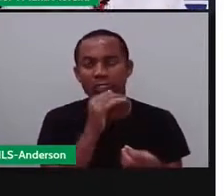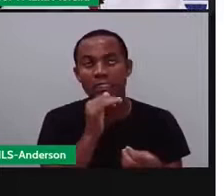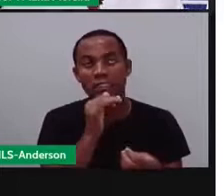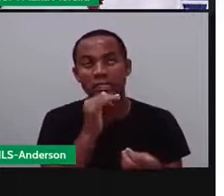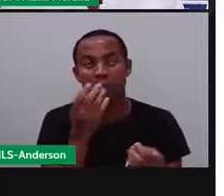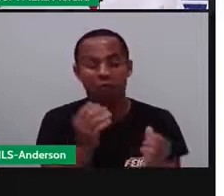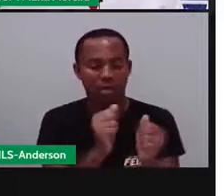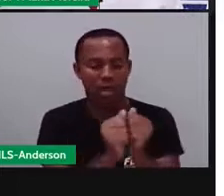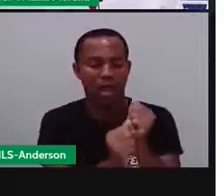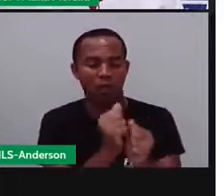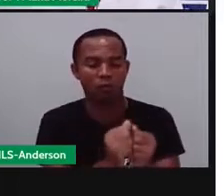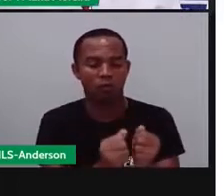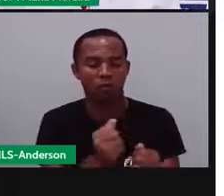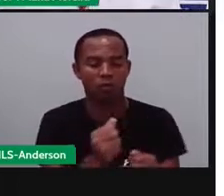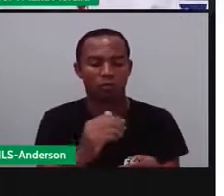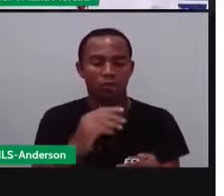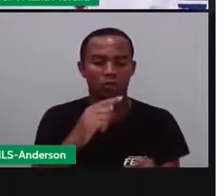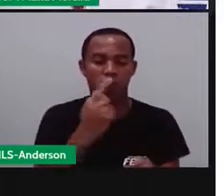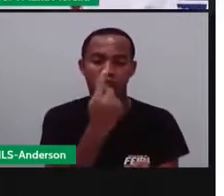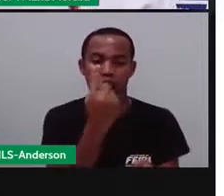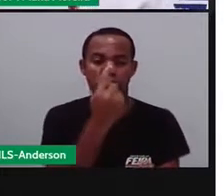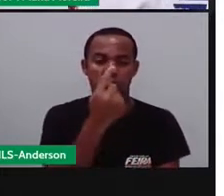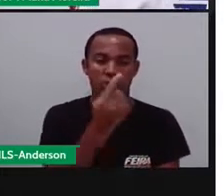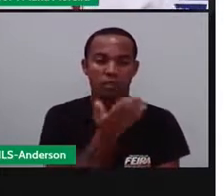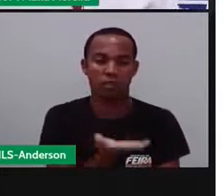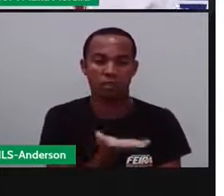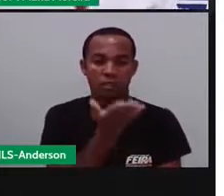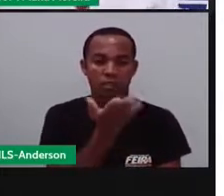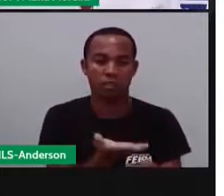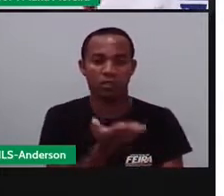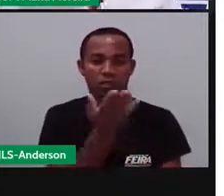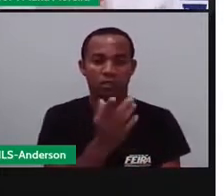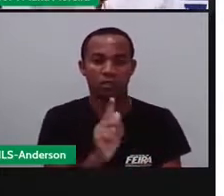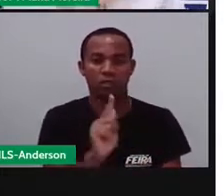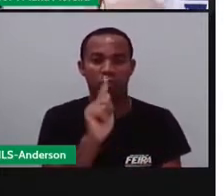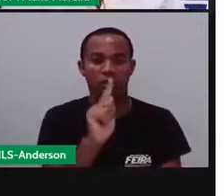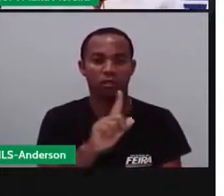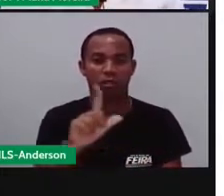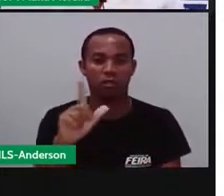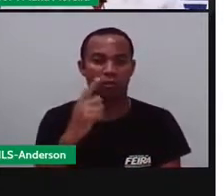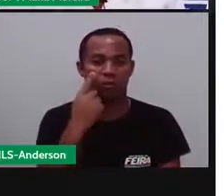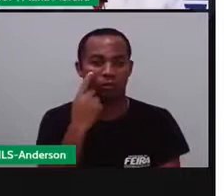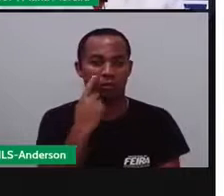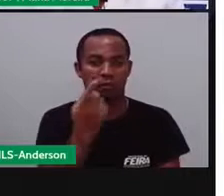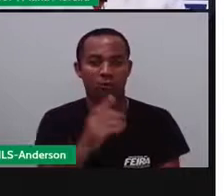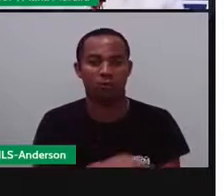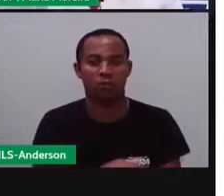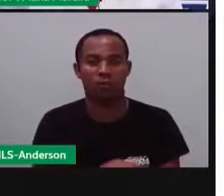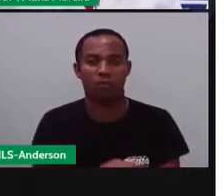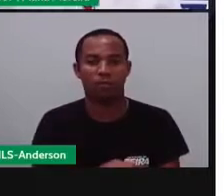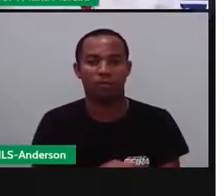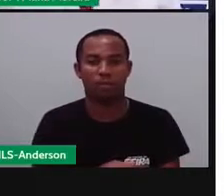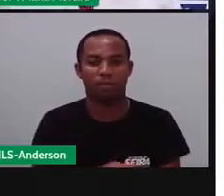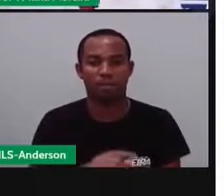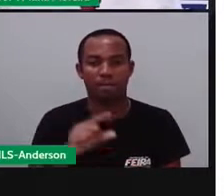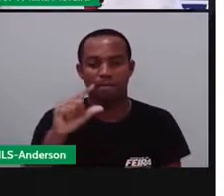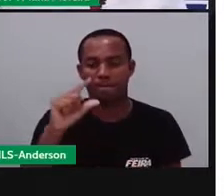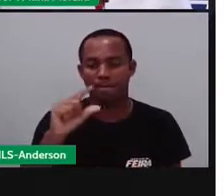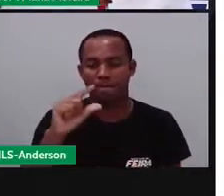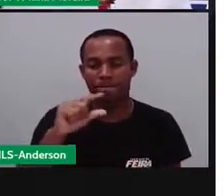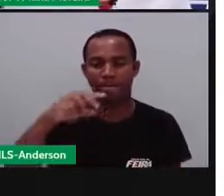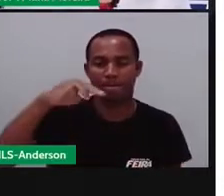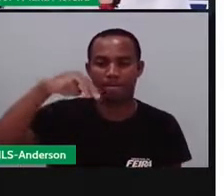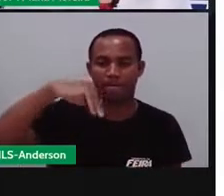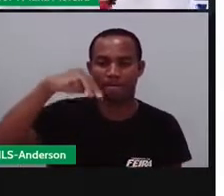de feijão. Então, isso é um quilograma, que a gente chama de quilo. Mililitro, né? O que é